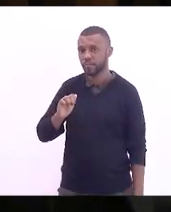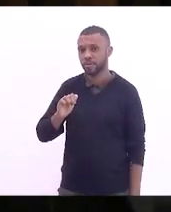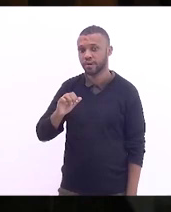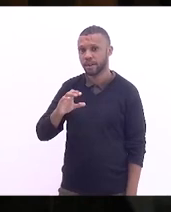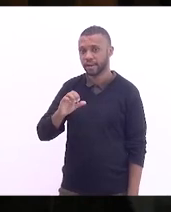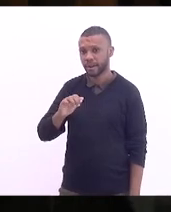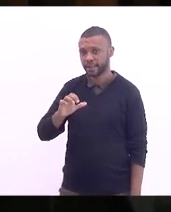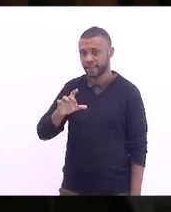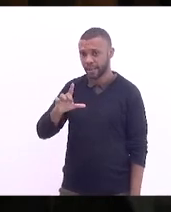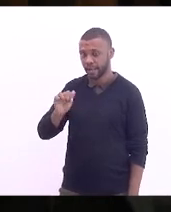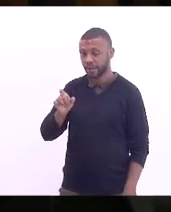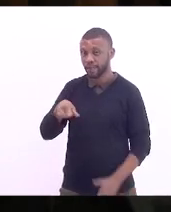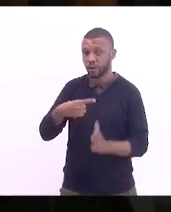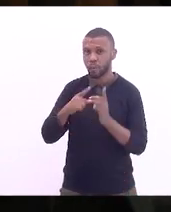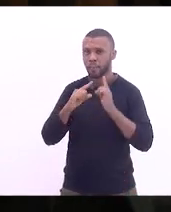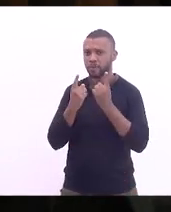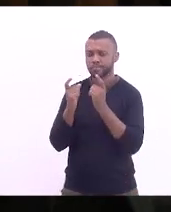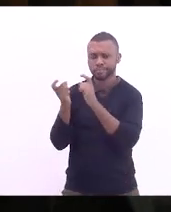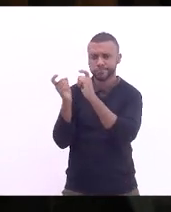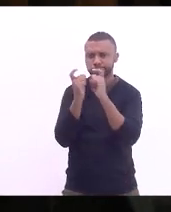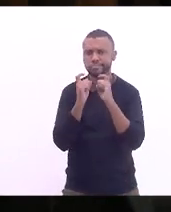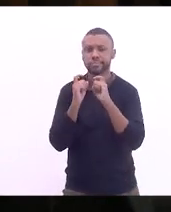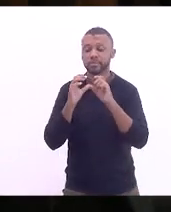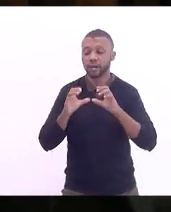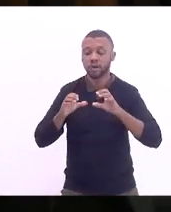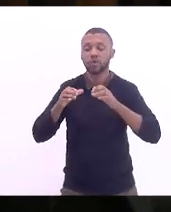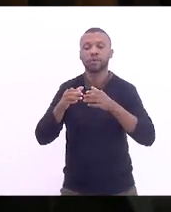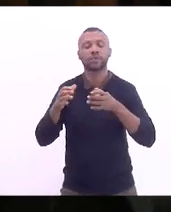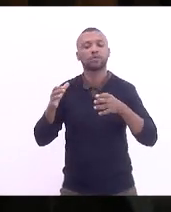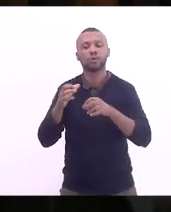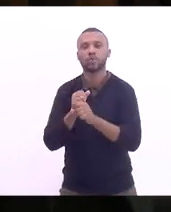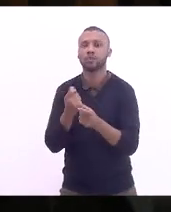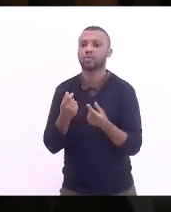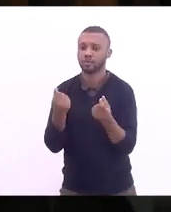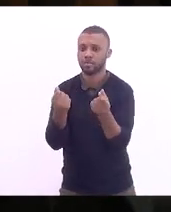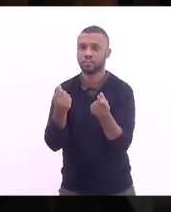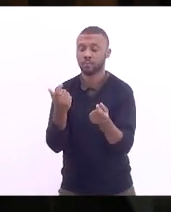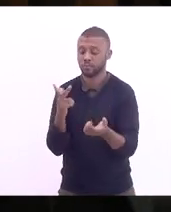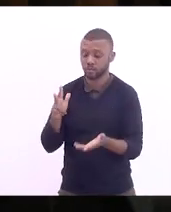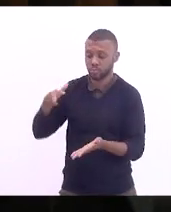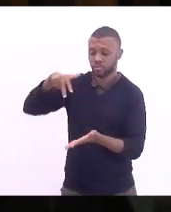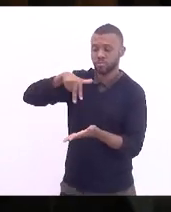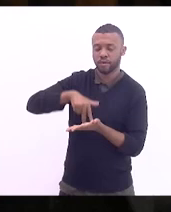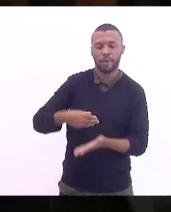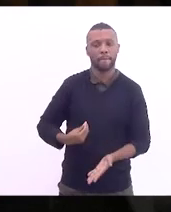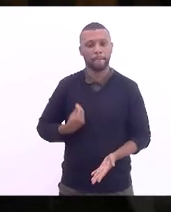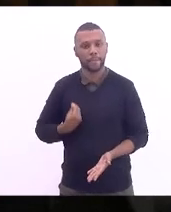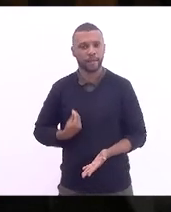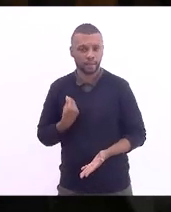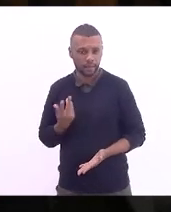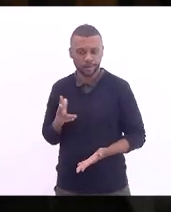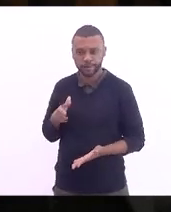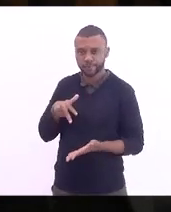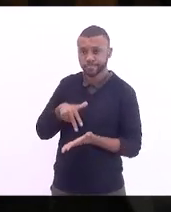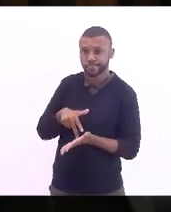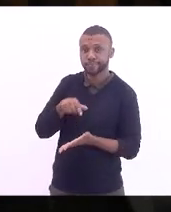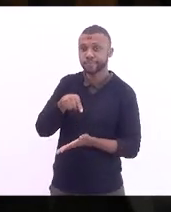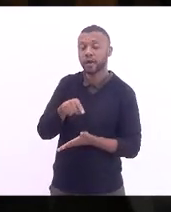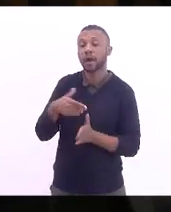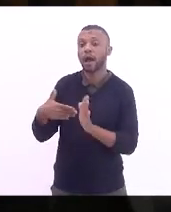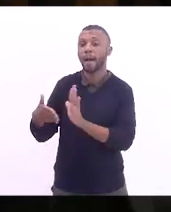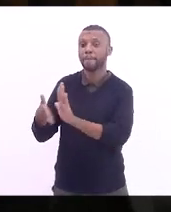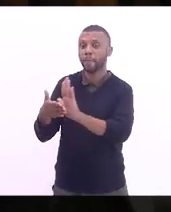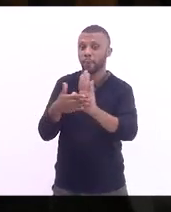fez a reunião da comissão de orçamento em que estive presente onde a